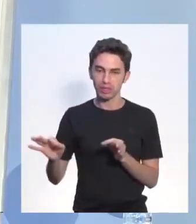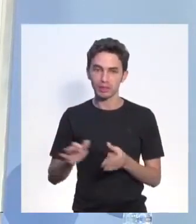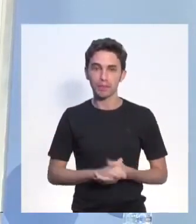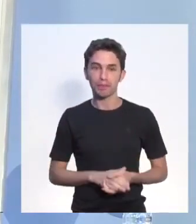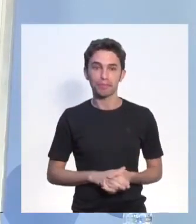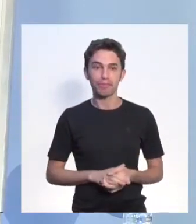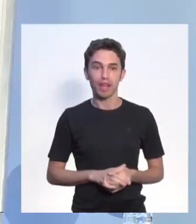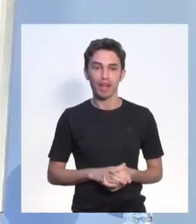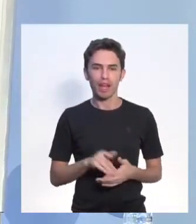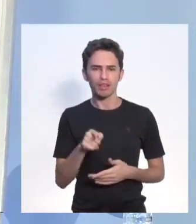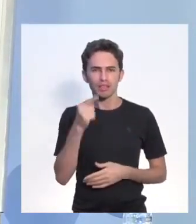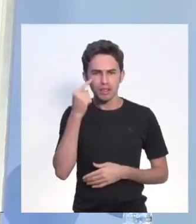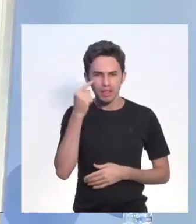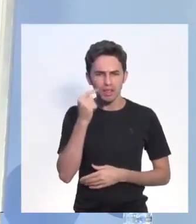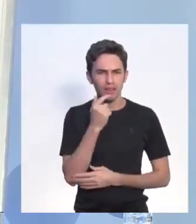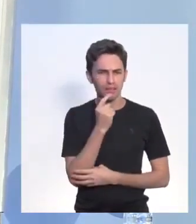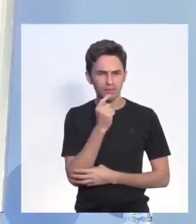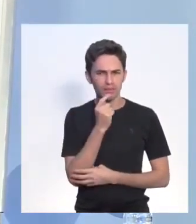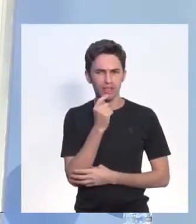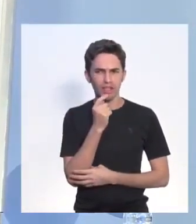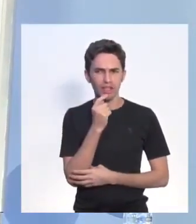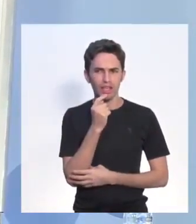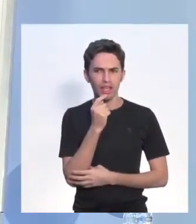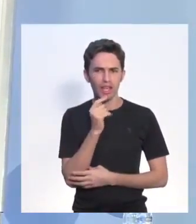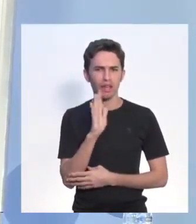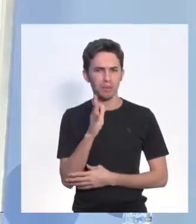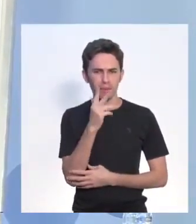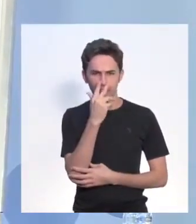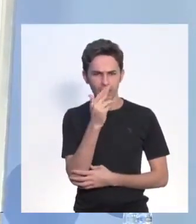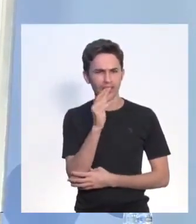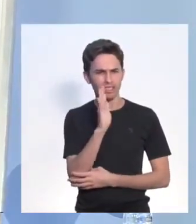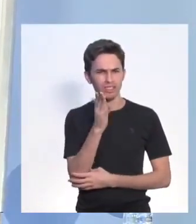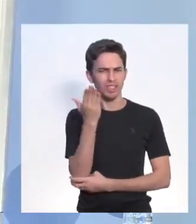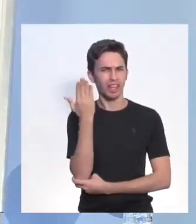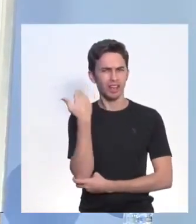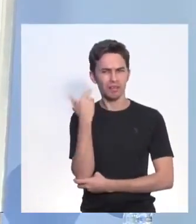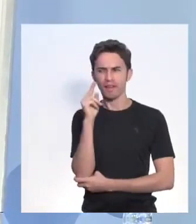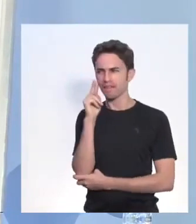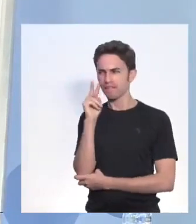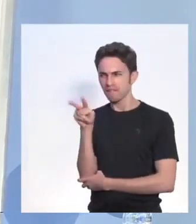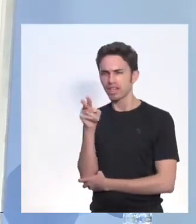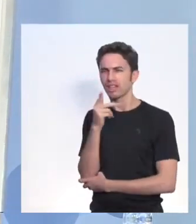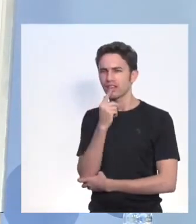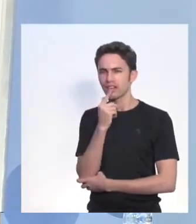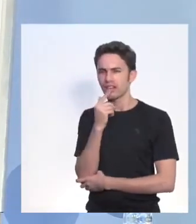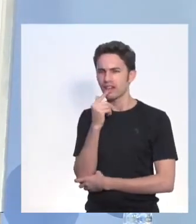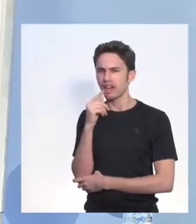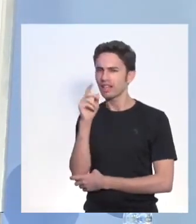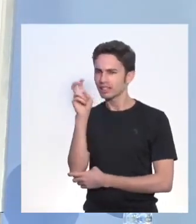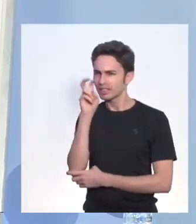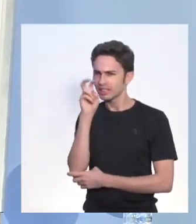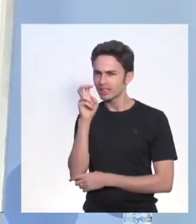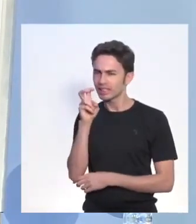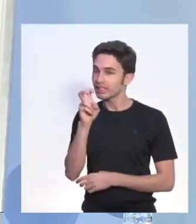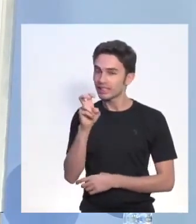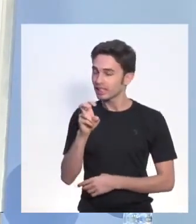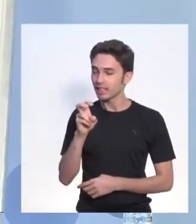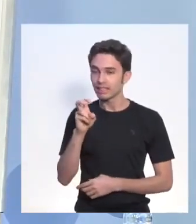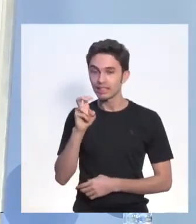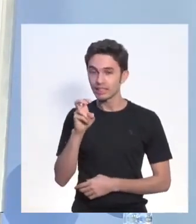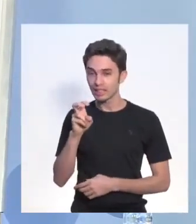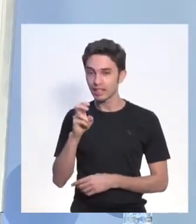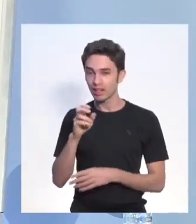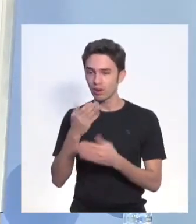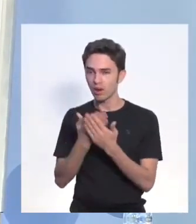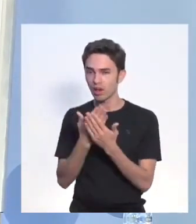41. Aí você vai falar, nossa, professora, eu tenho uma impressão de que eu já vi isso nessas últimas 5 aulas. Isso mesmo. A gente tem